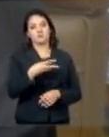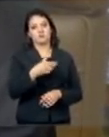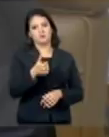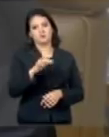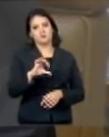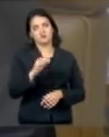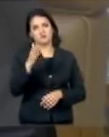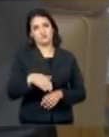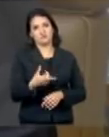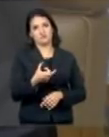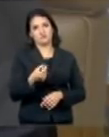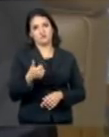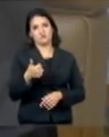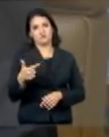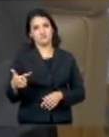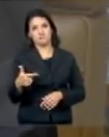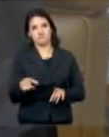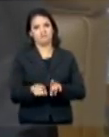2012